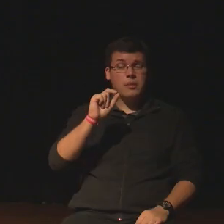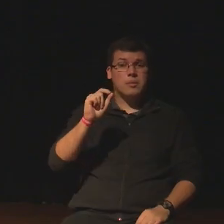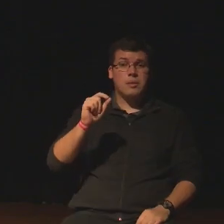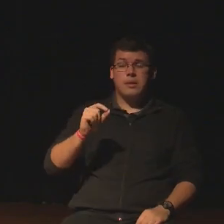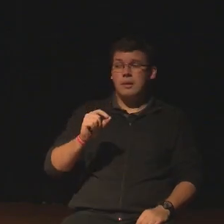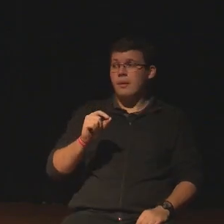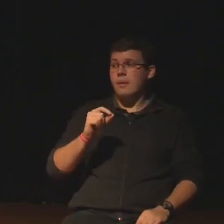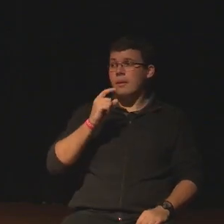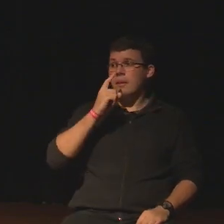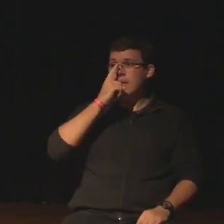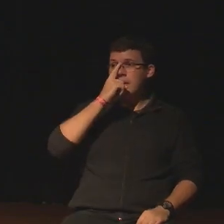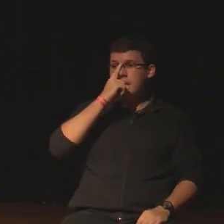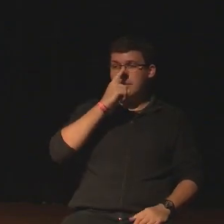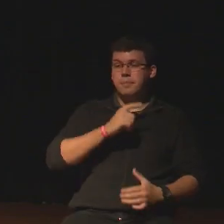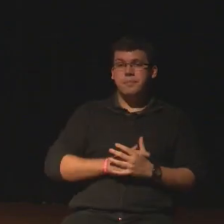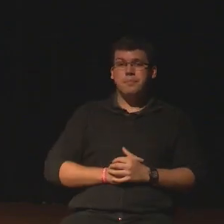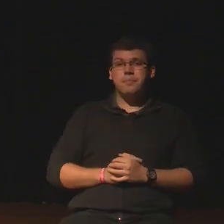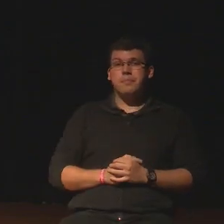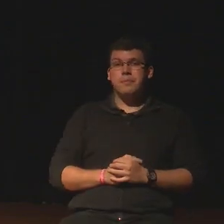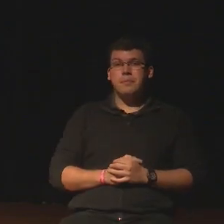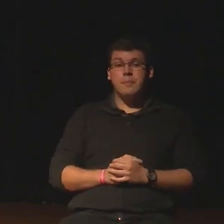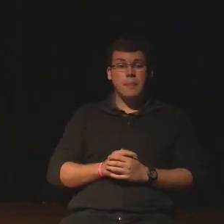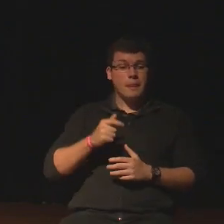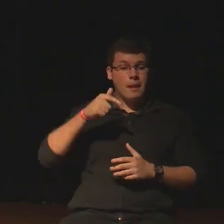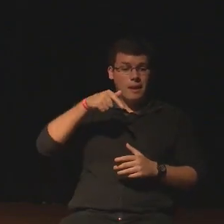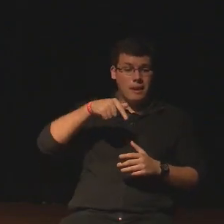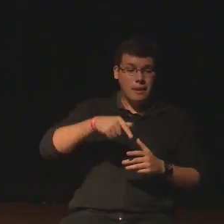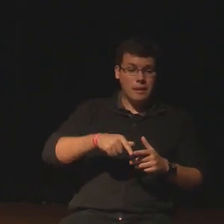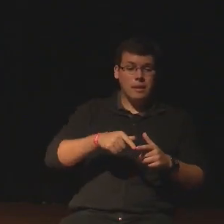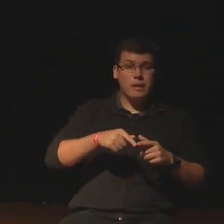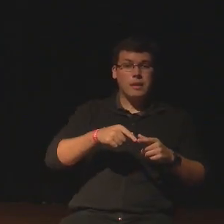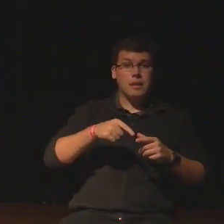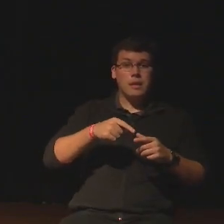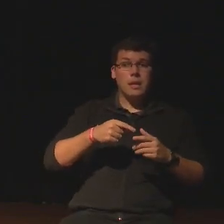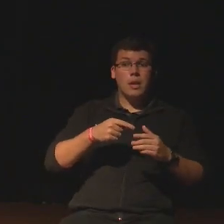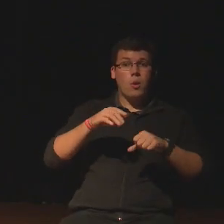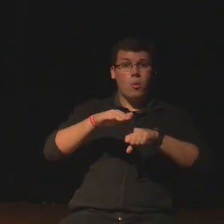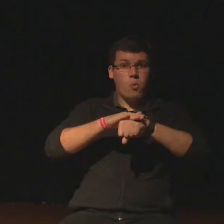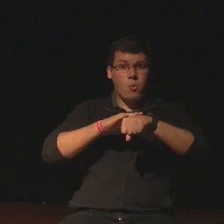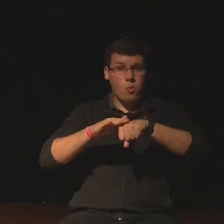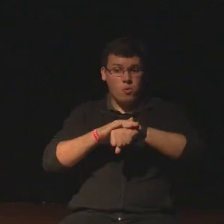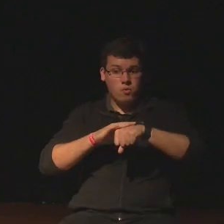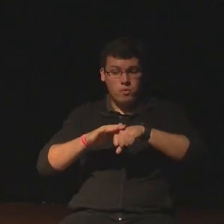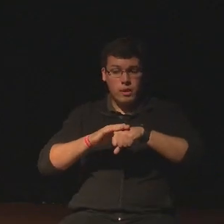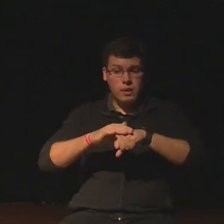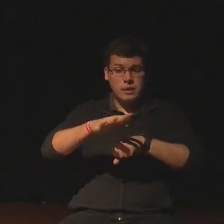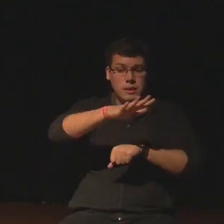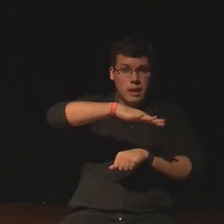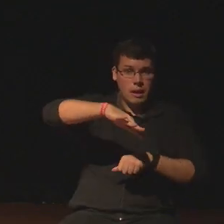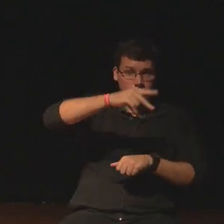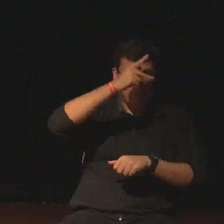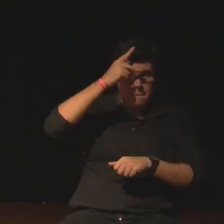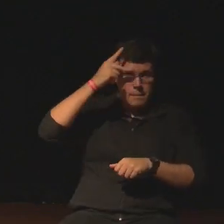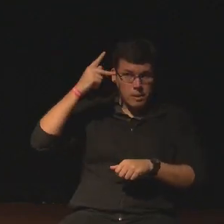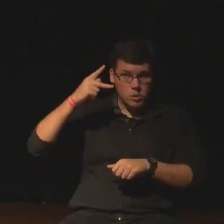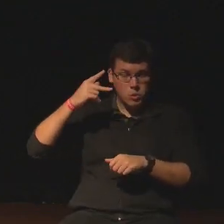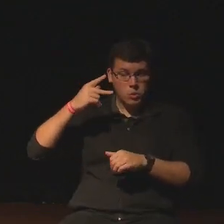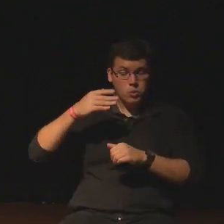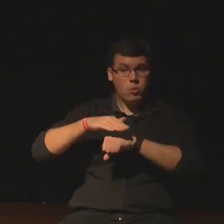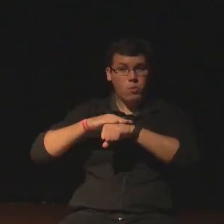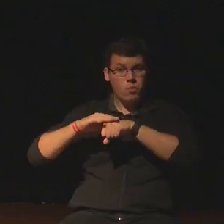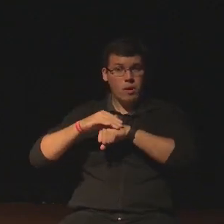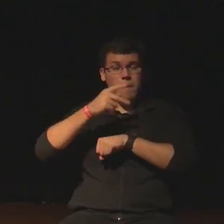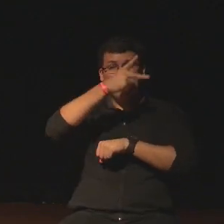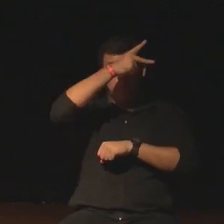colocou aqui, de a gente qualificar esse espaço de diálogo entre prefeitura e os moradores. Eu acho que a gente pode